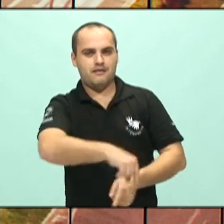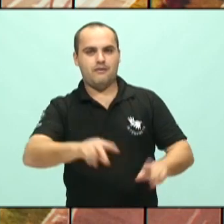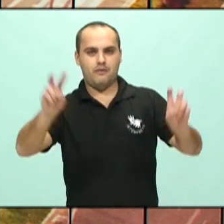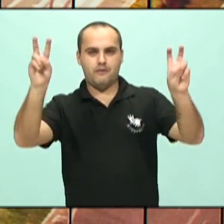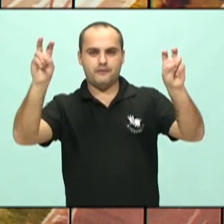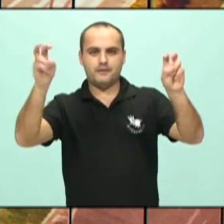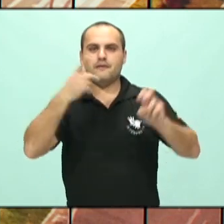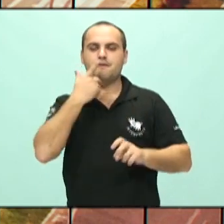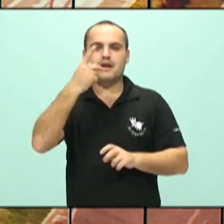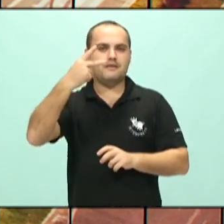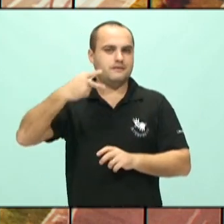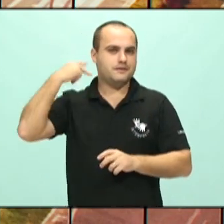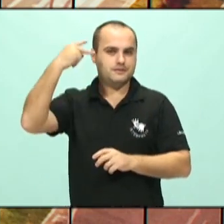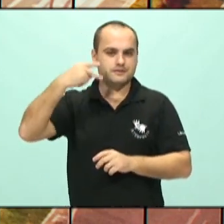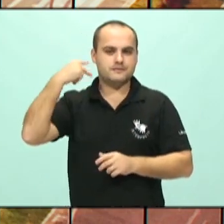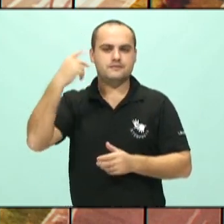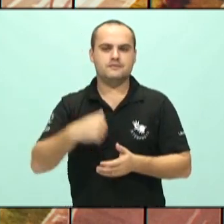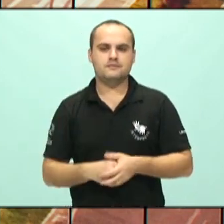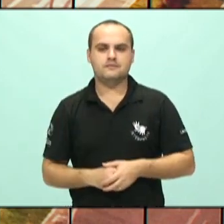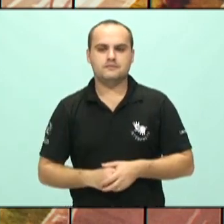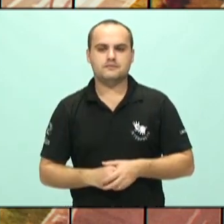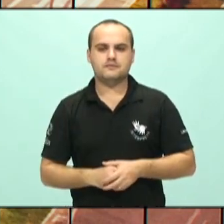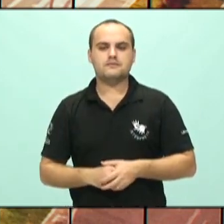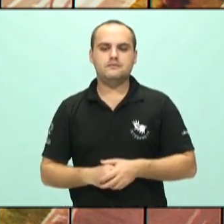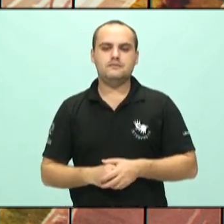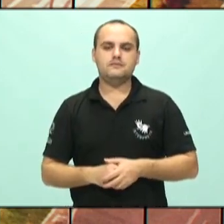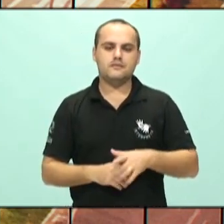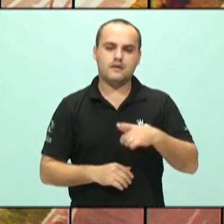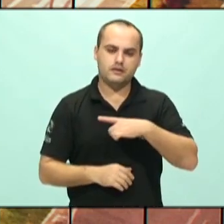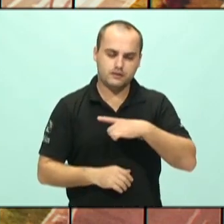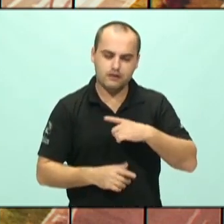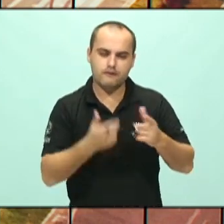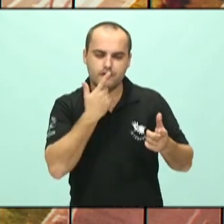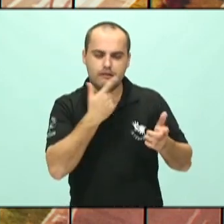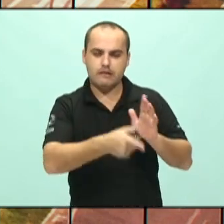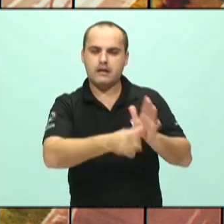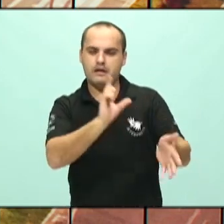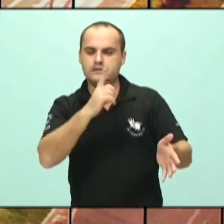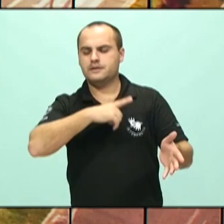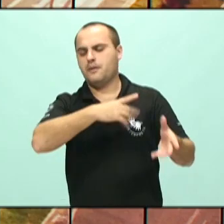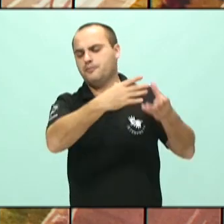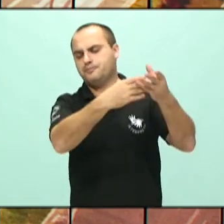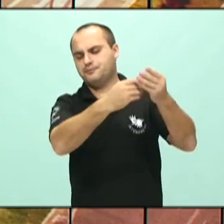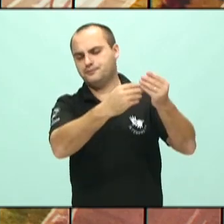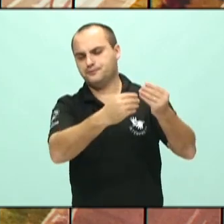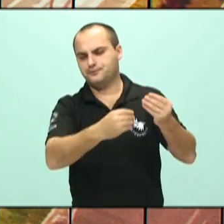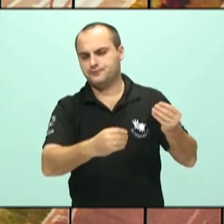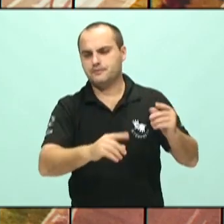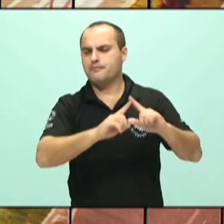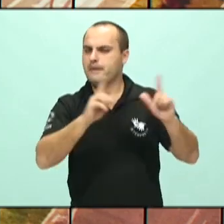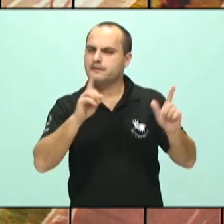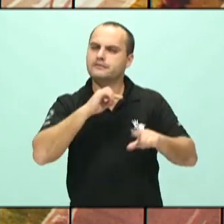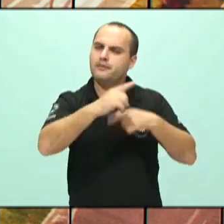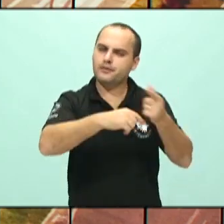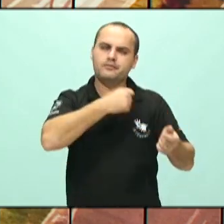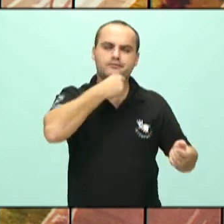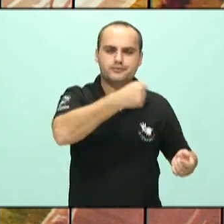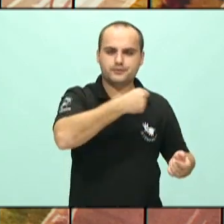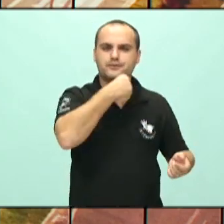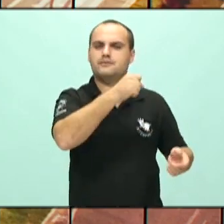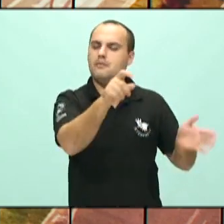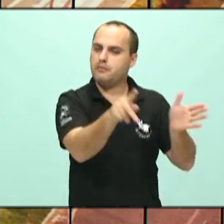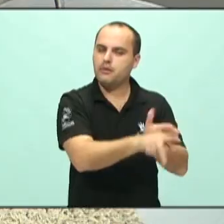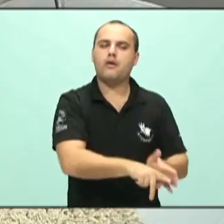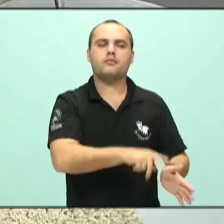hoje. Ficaram exatamente, como falei antes, muitas coisas para a gente conversando, mas vamos ao longo do nosso jornalismo aqui,